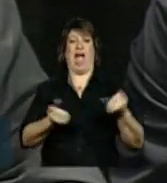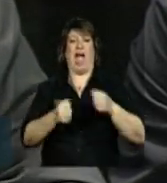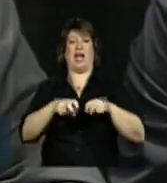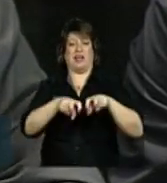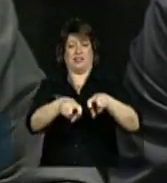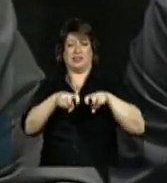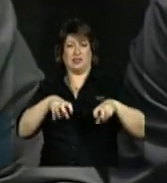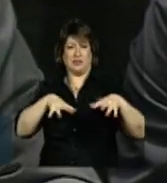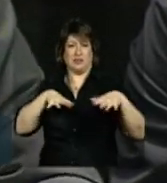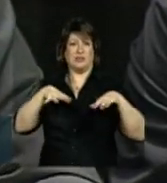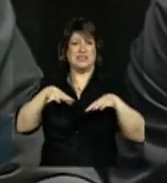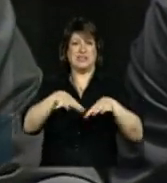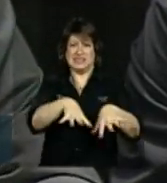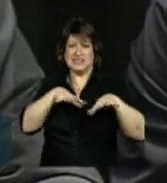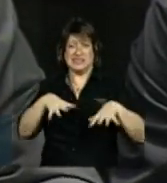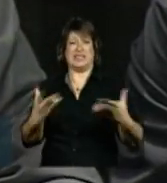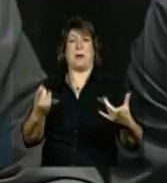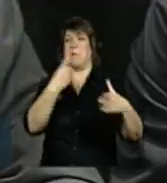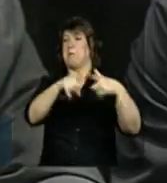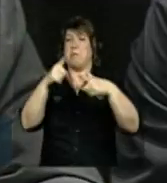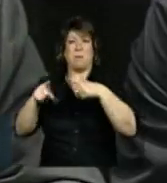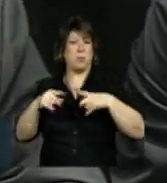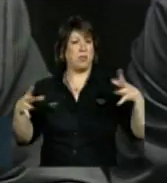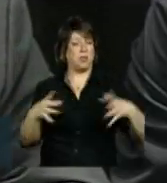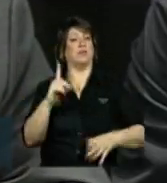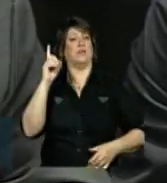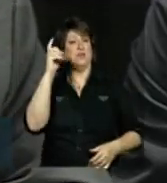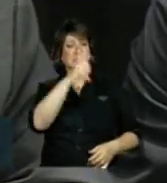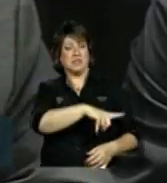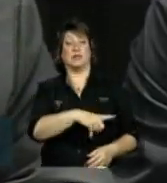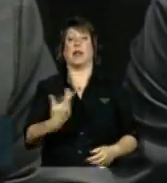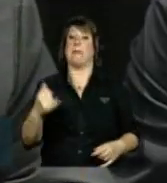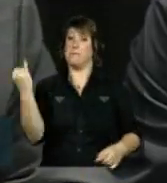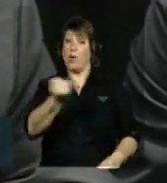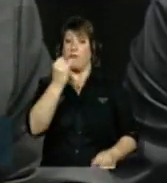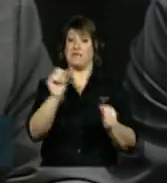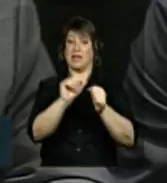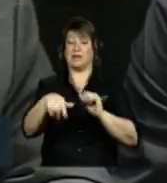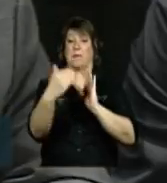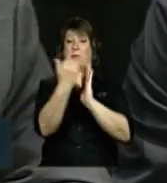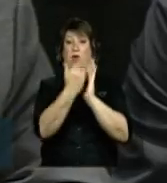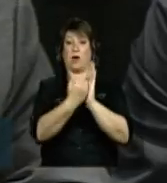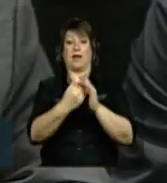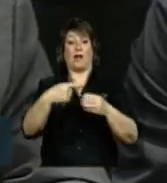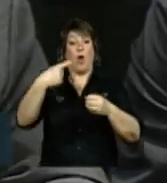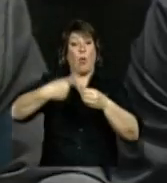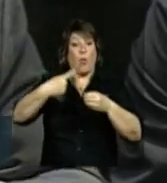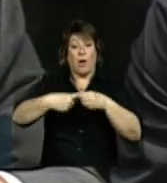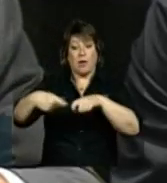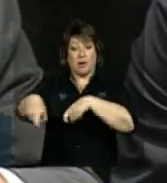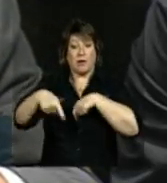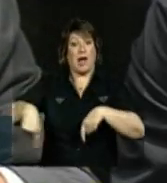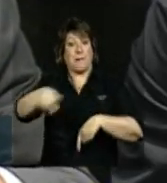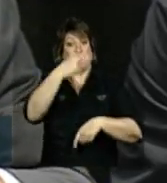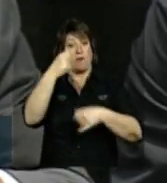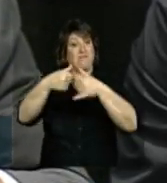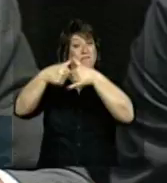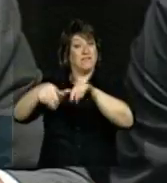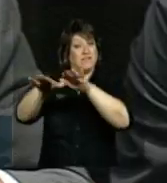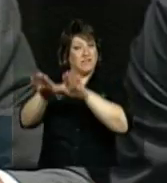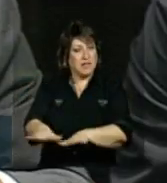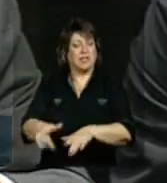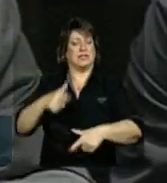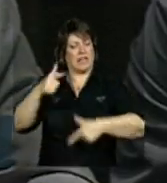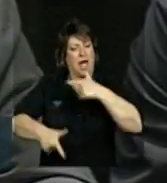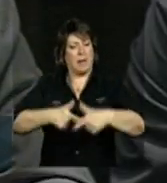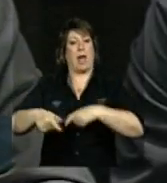série de outras coisas. E por isso a importância de se fazer esses programas no campo, para que esses programas deem qualidade